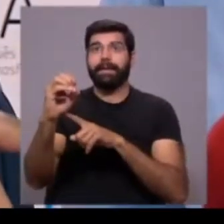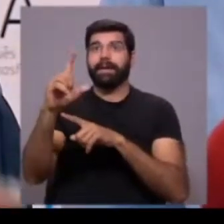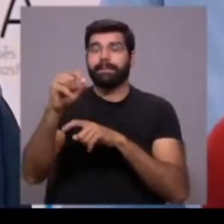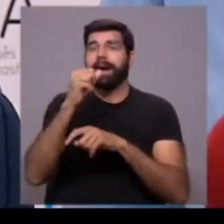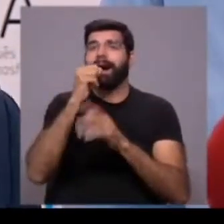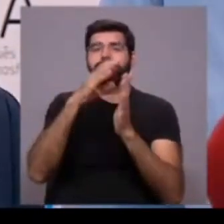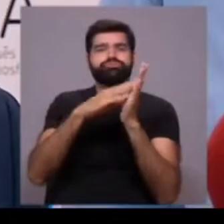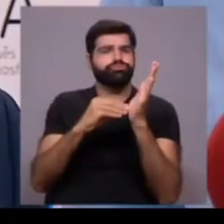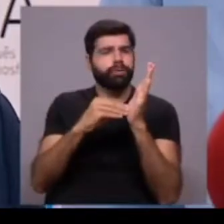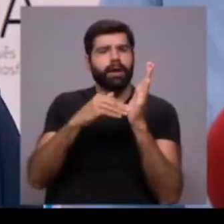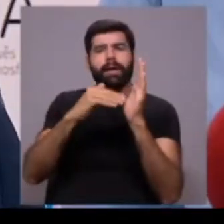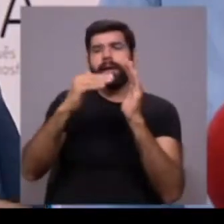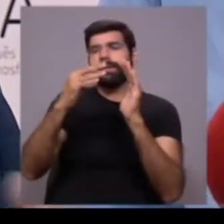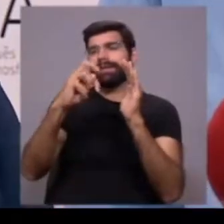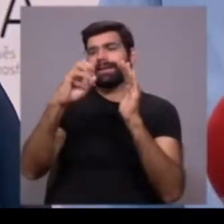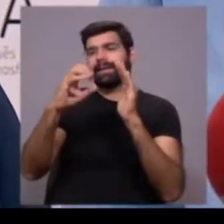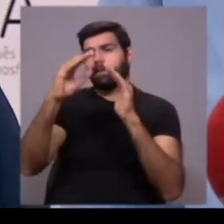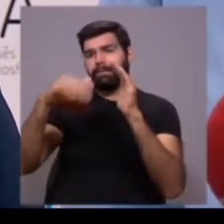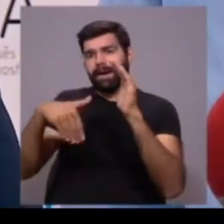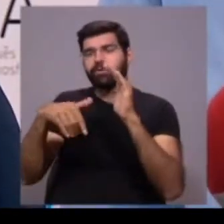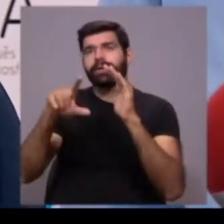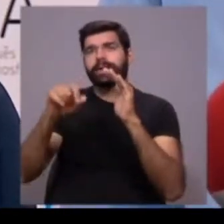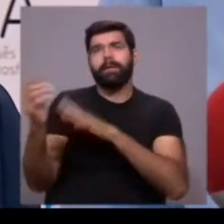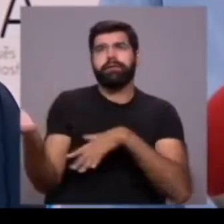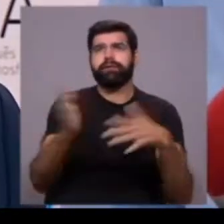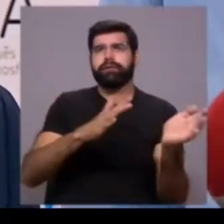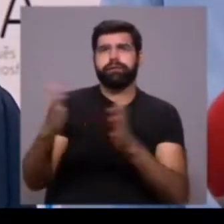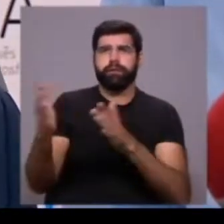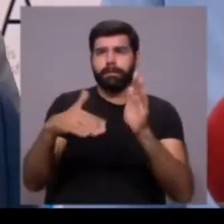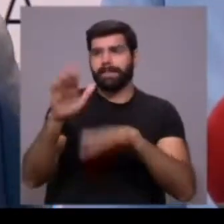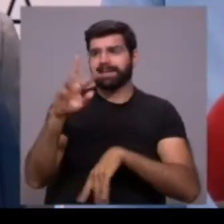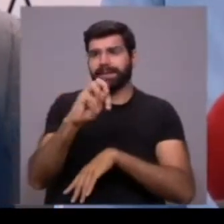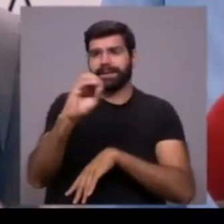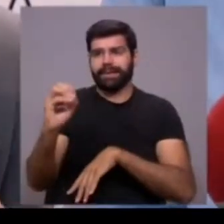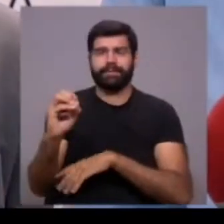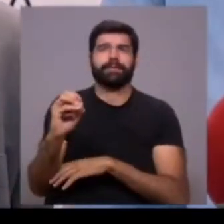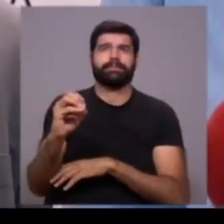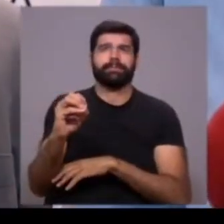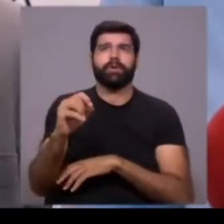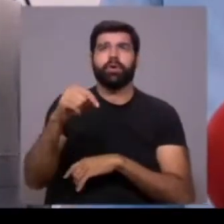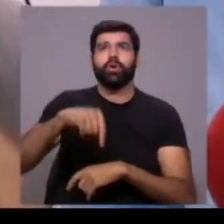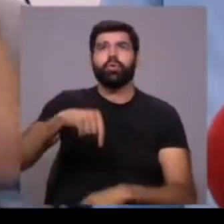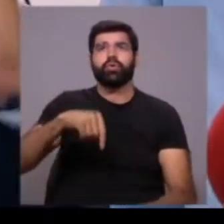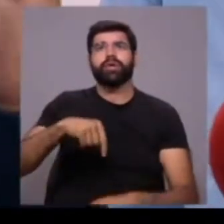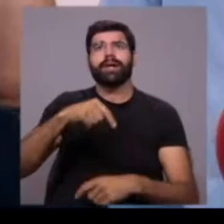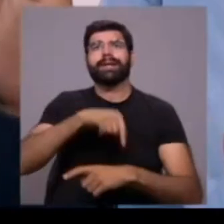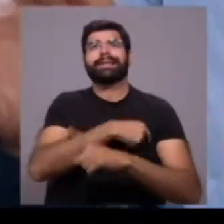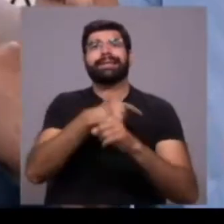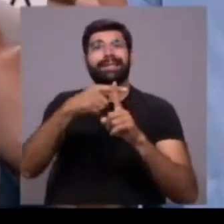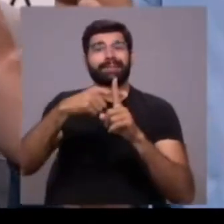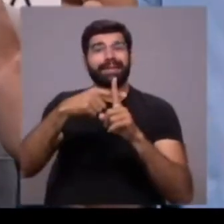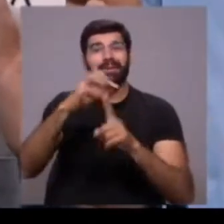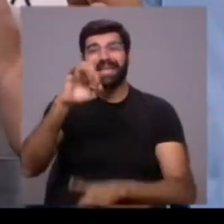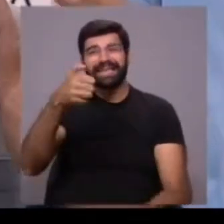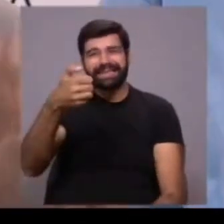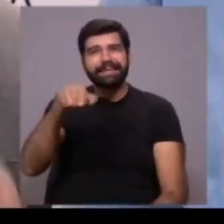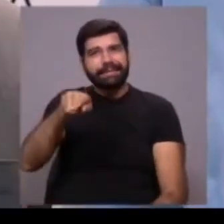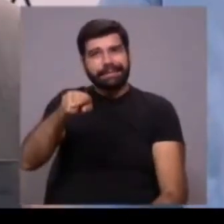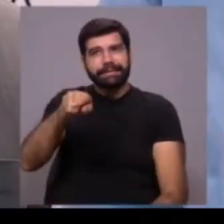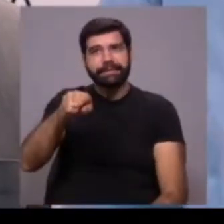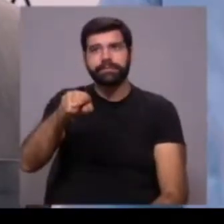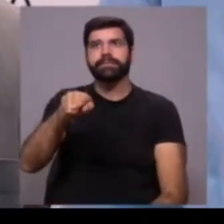abaixo dos 30 e uma velocidade do vento acima dos 30 hoje vamos ter temperaturas de 45 graus